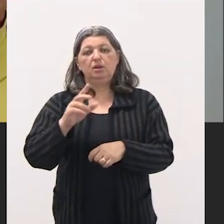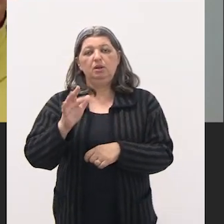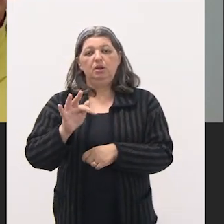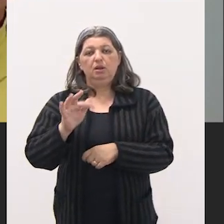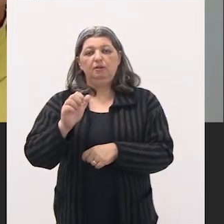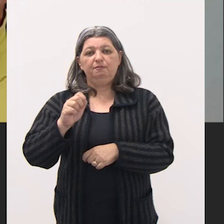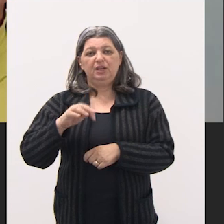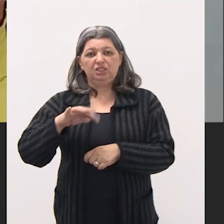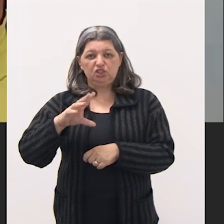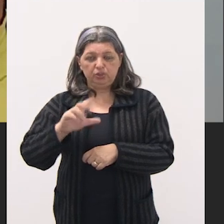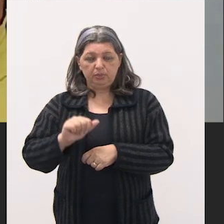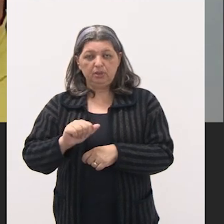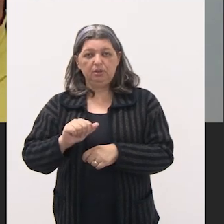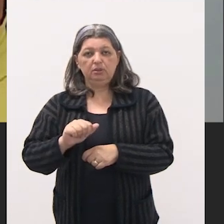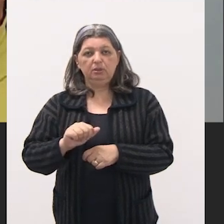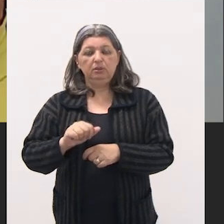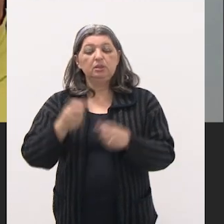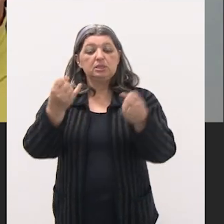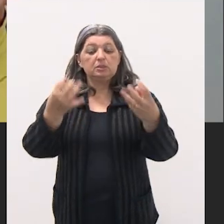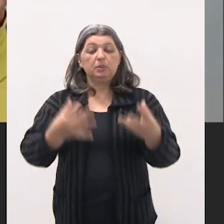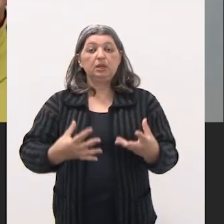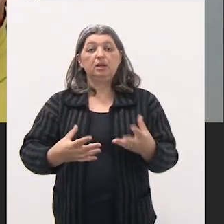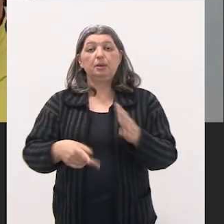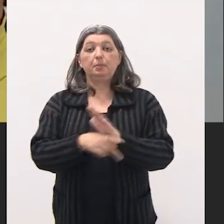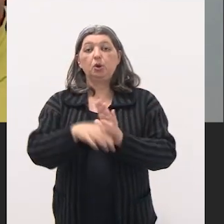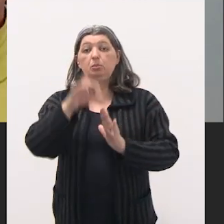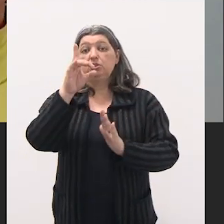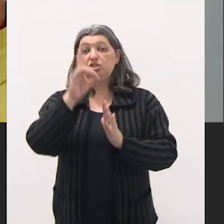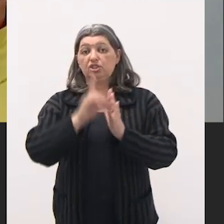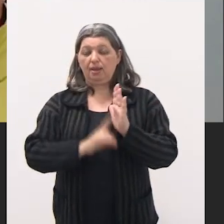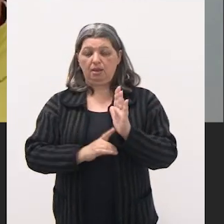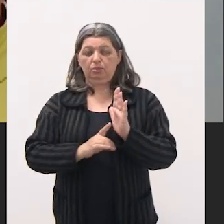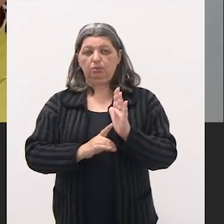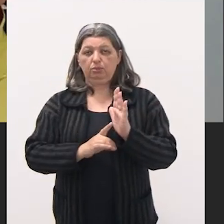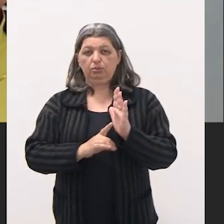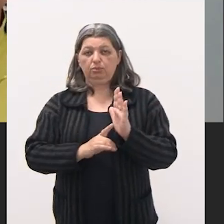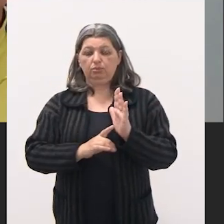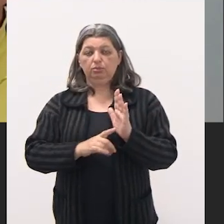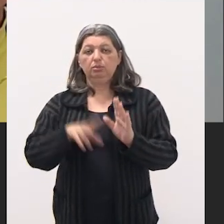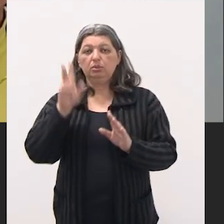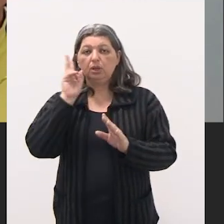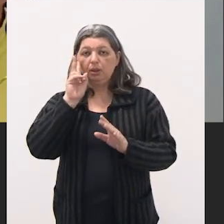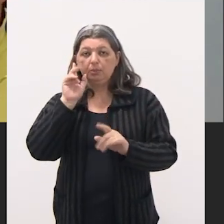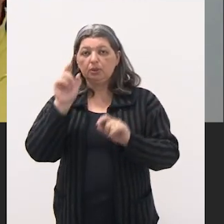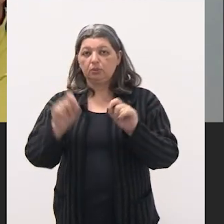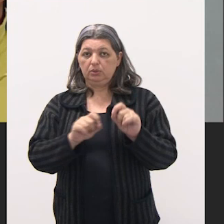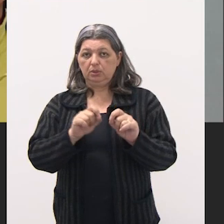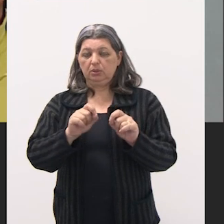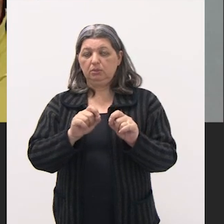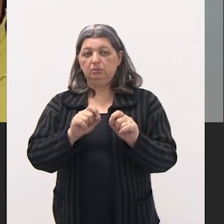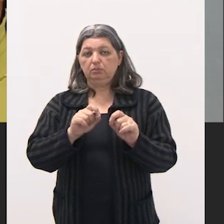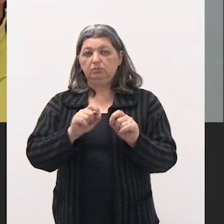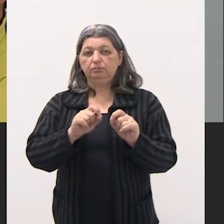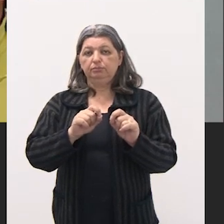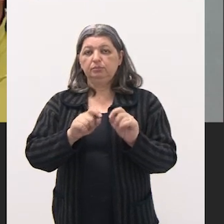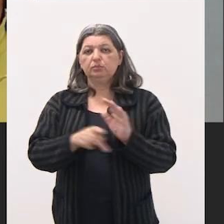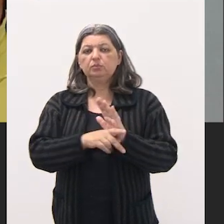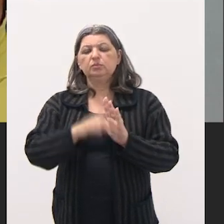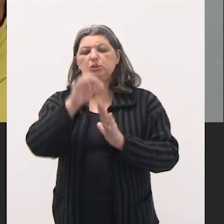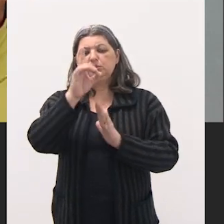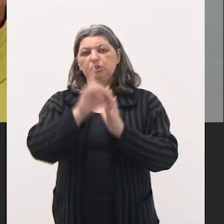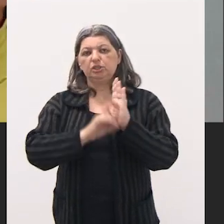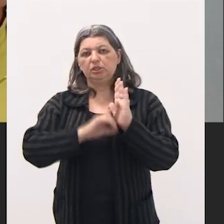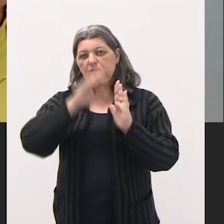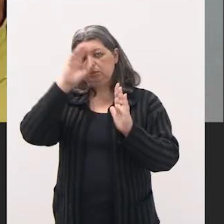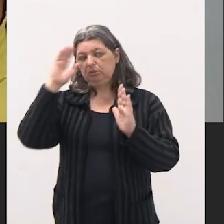esses direitos, lembrando que preservar esses direitos é uma condição de